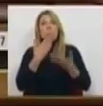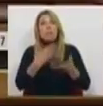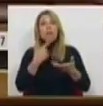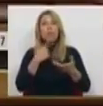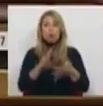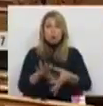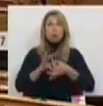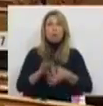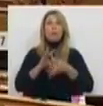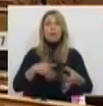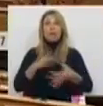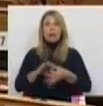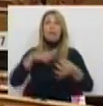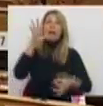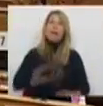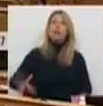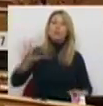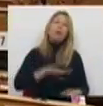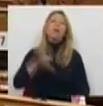também